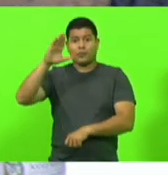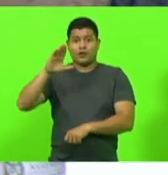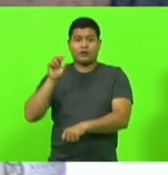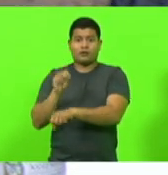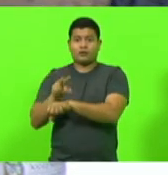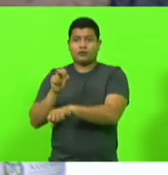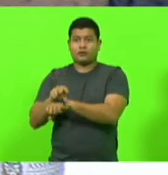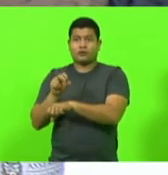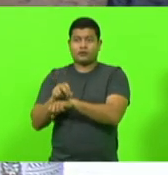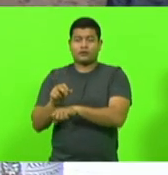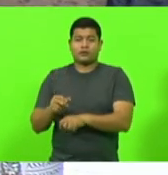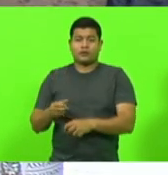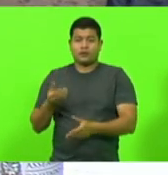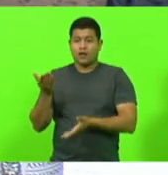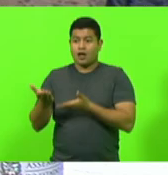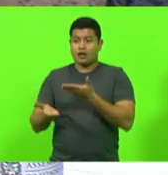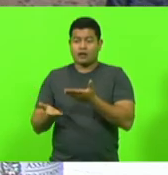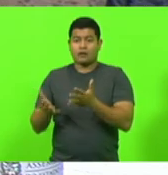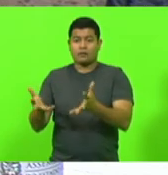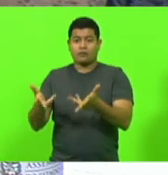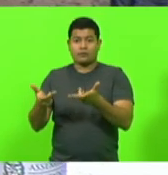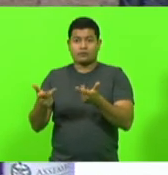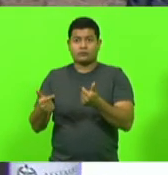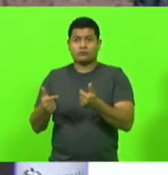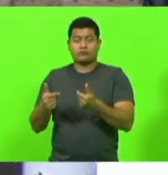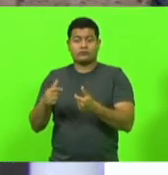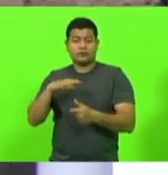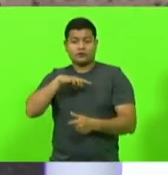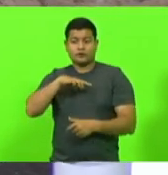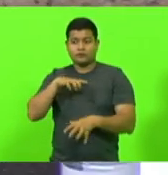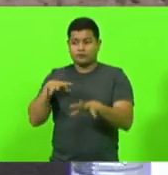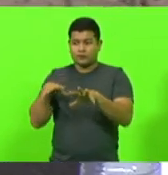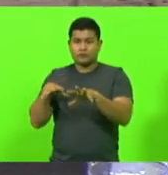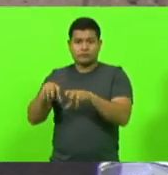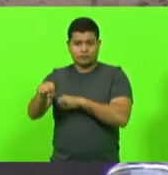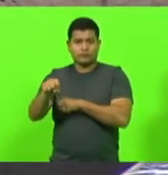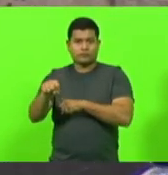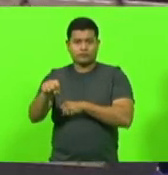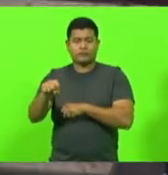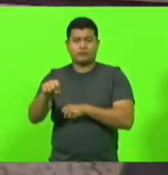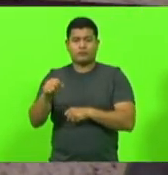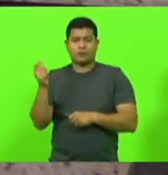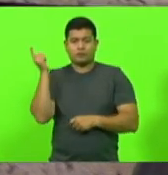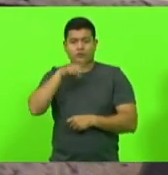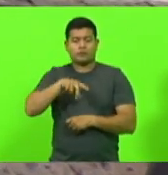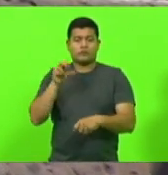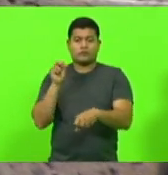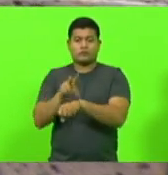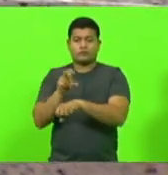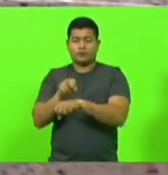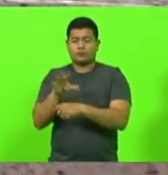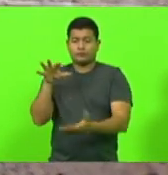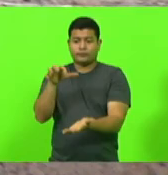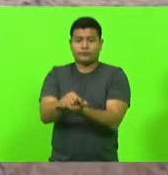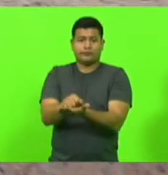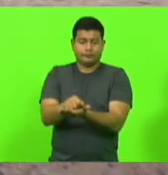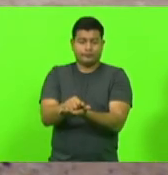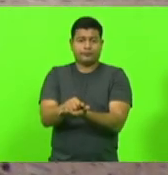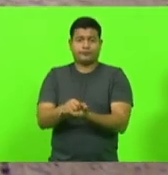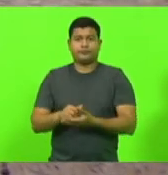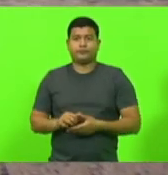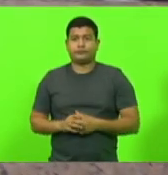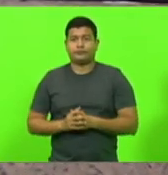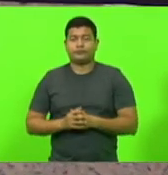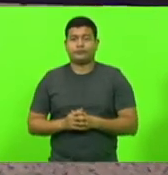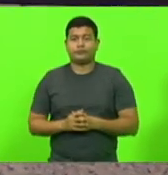à qualificação profissional necessária. Isso está pontuado no projeto, certo, deputada?